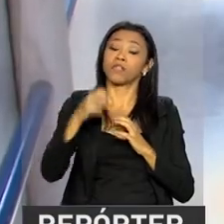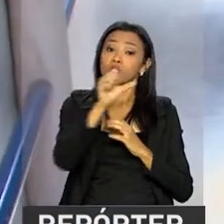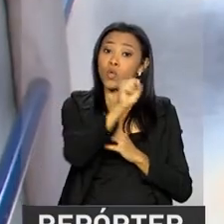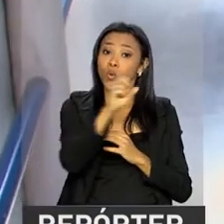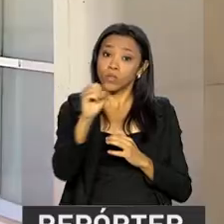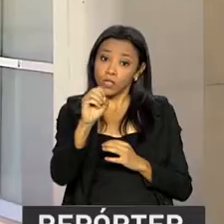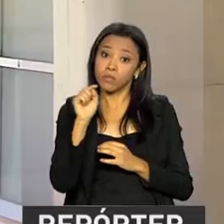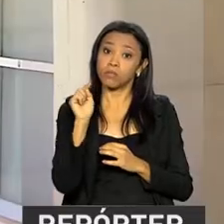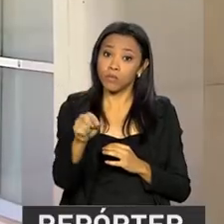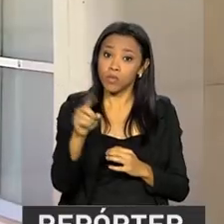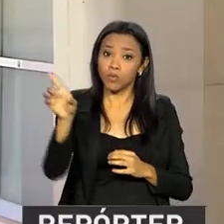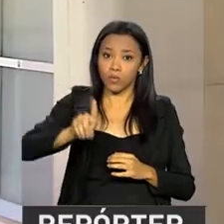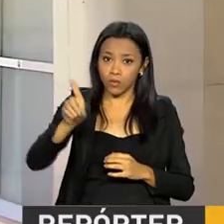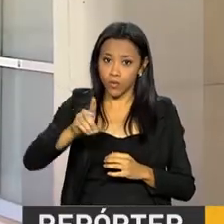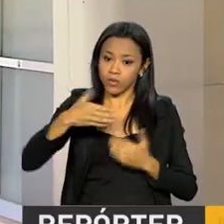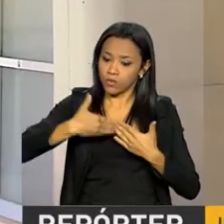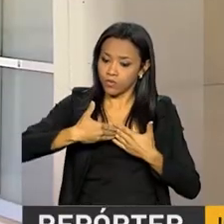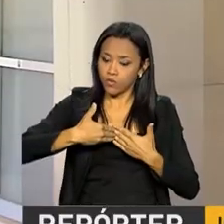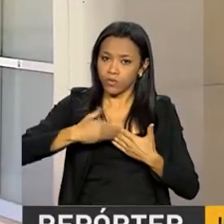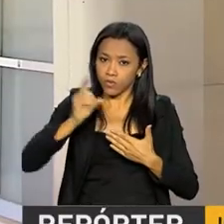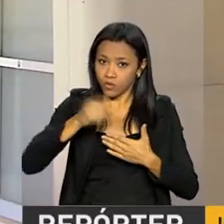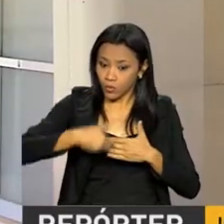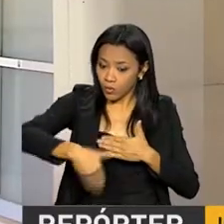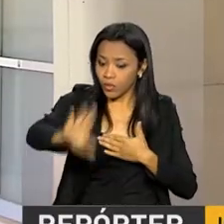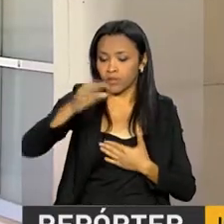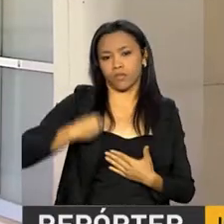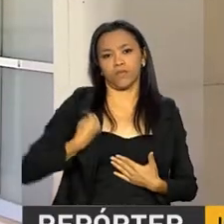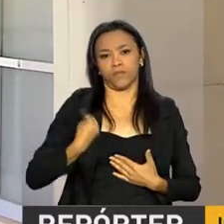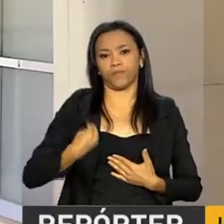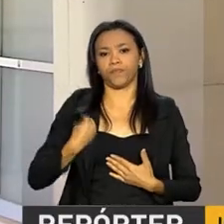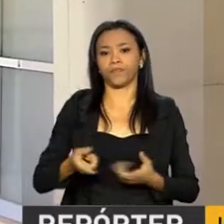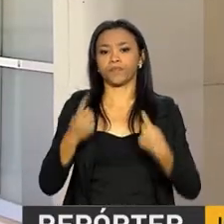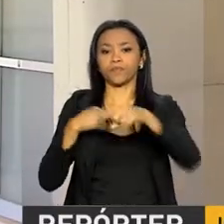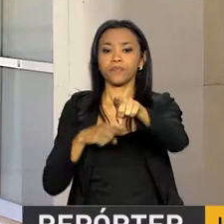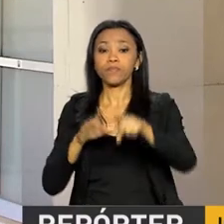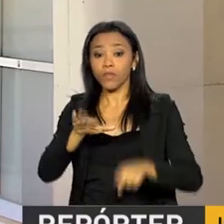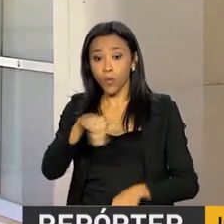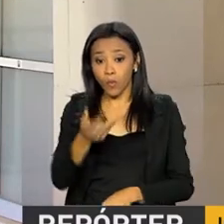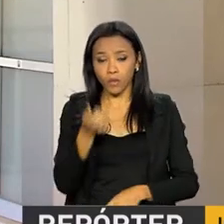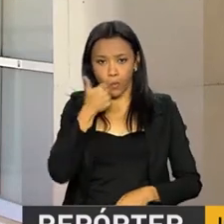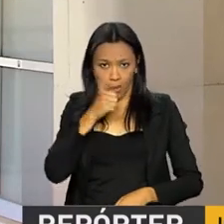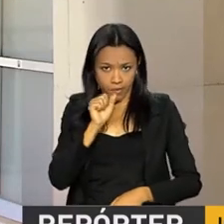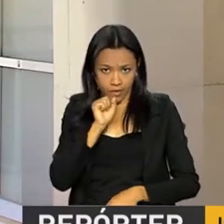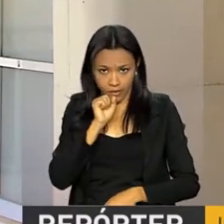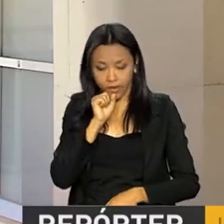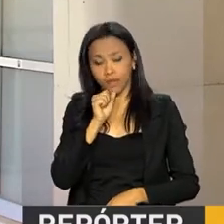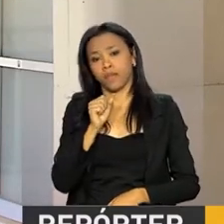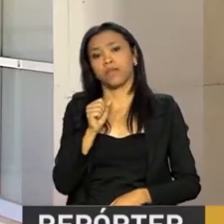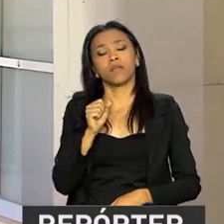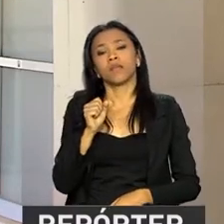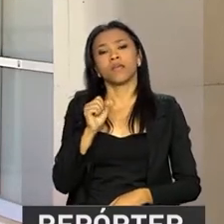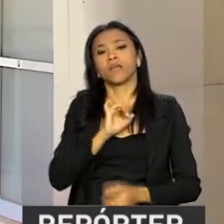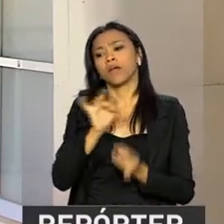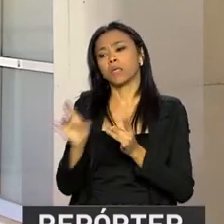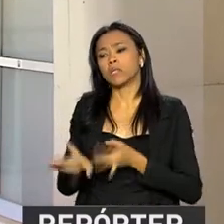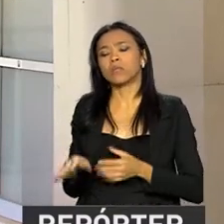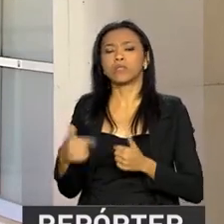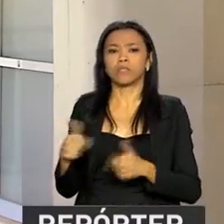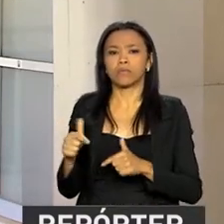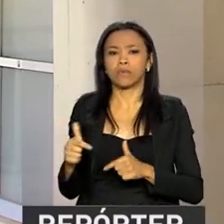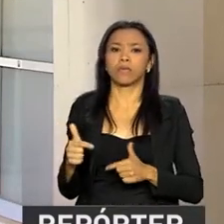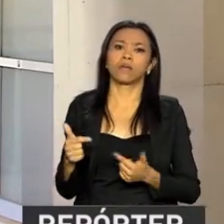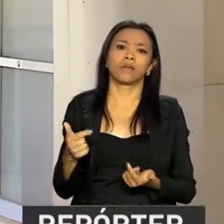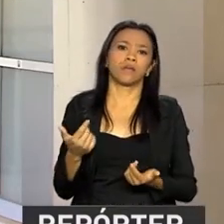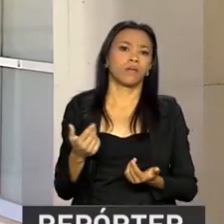longo da vida. A forma de cálculo dela é: a partir do momento em que você tem uma mãe que deixe, que saia do emprego, ou que perca um